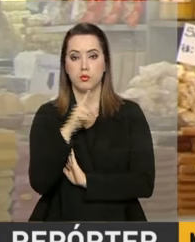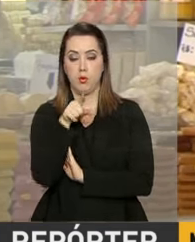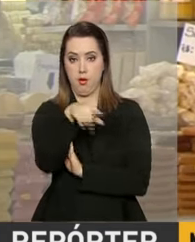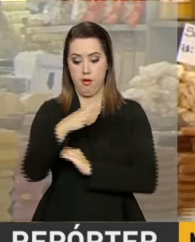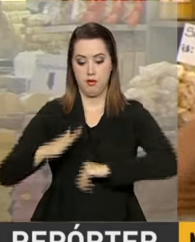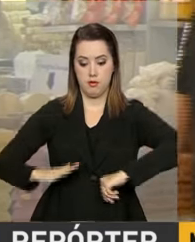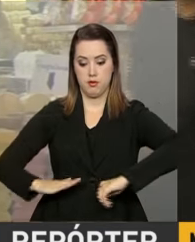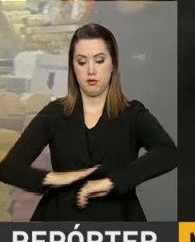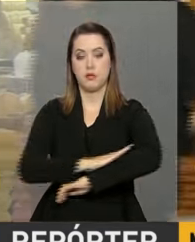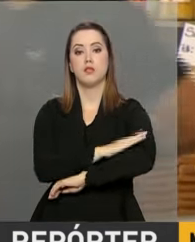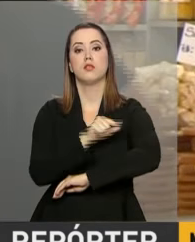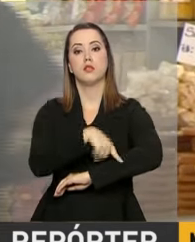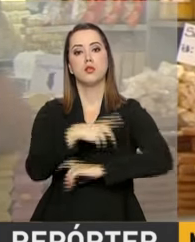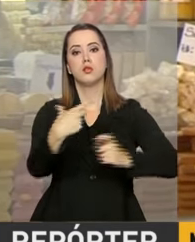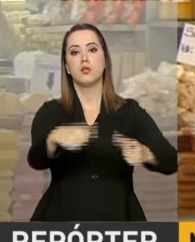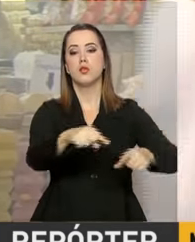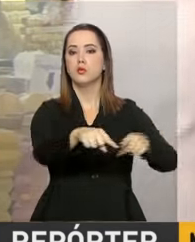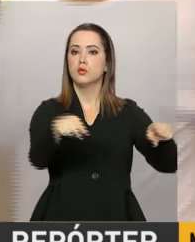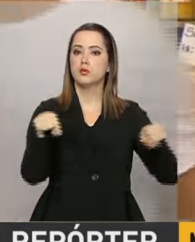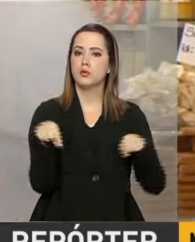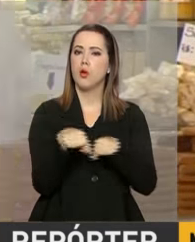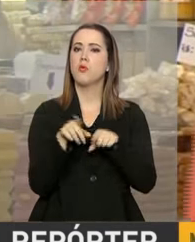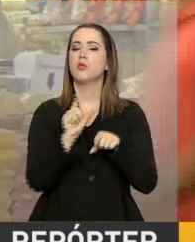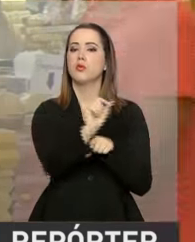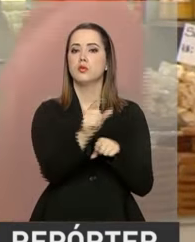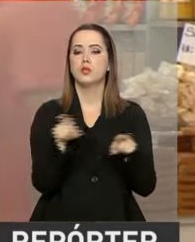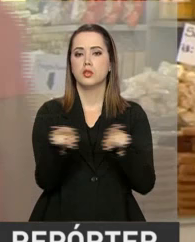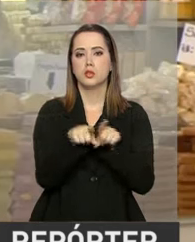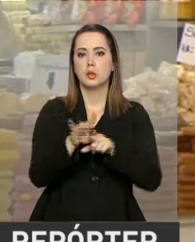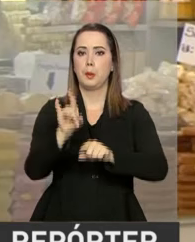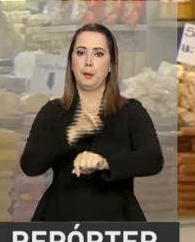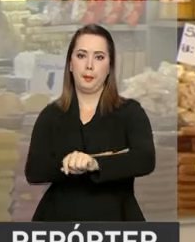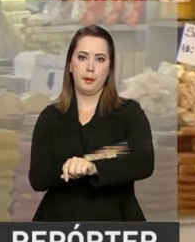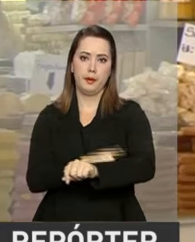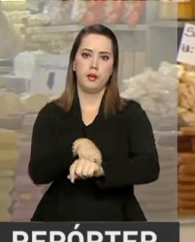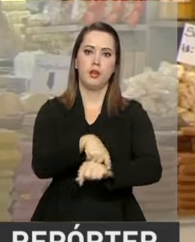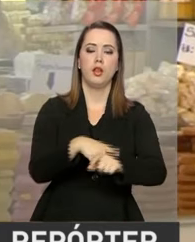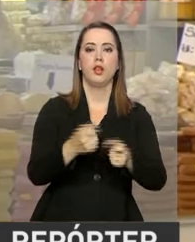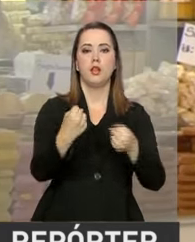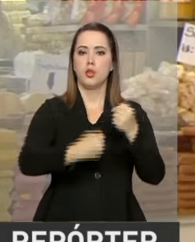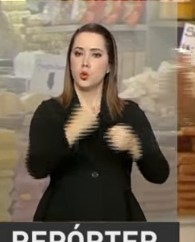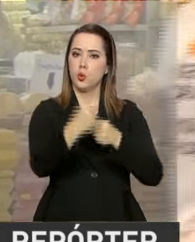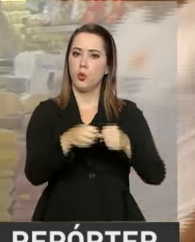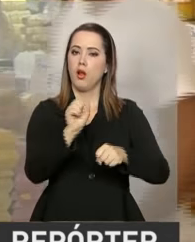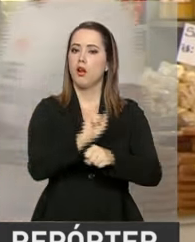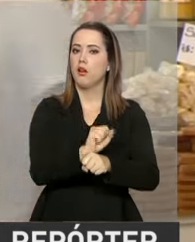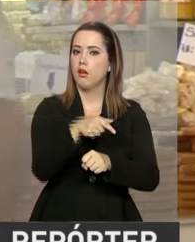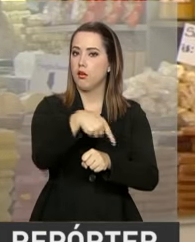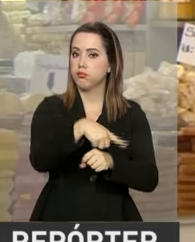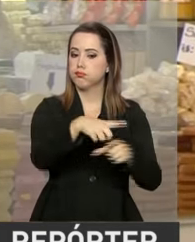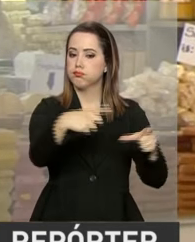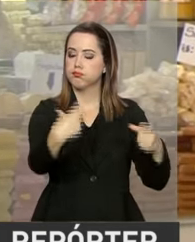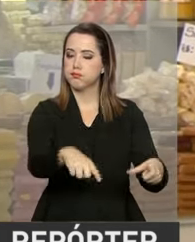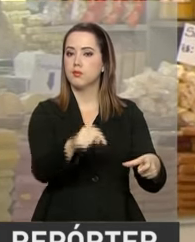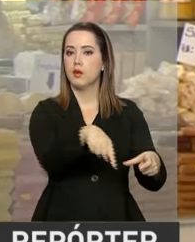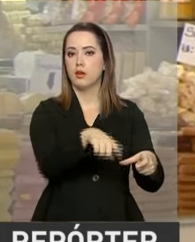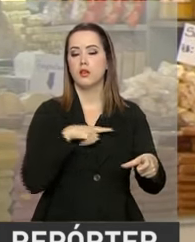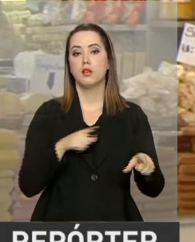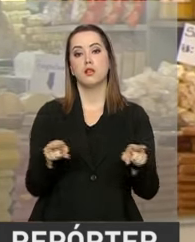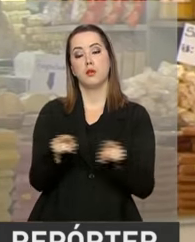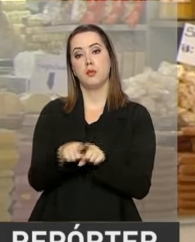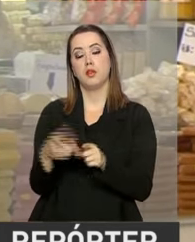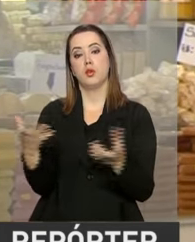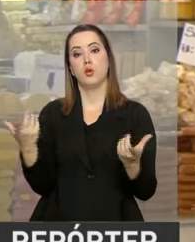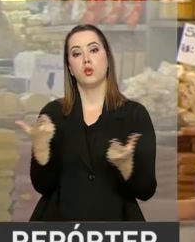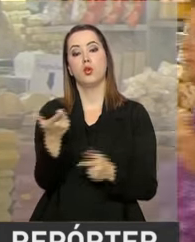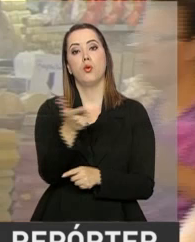rampas pelos estabelecimentos, agora também questão de banheiro, questão de estacionamento, mas vem agora uma outra parte, que é a questão